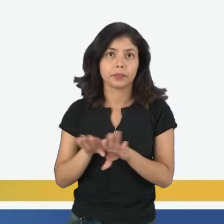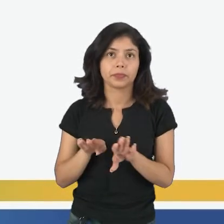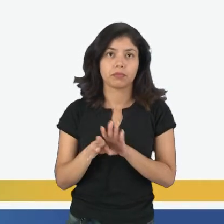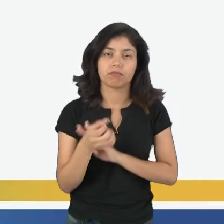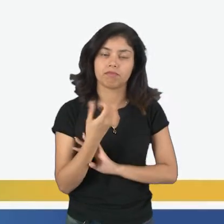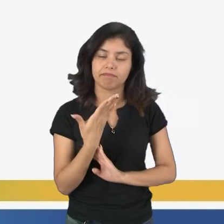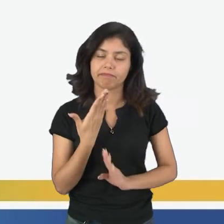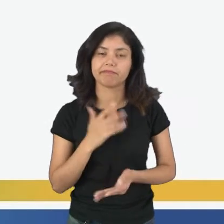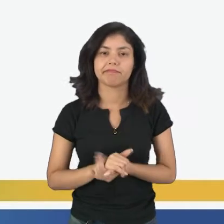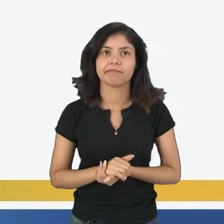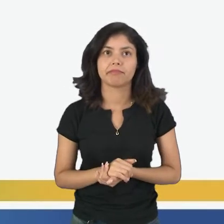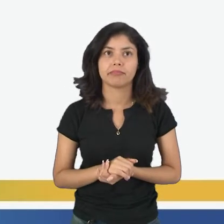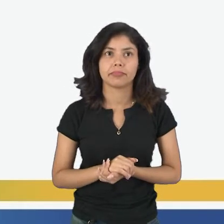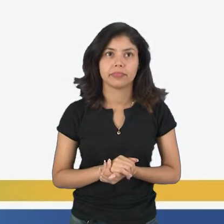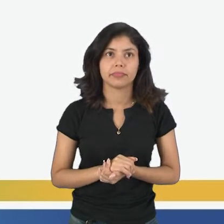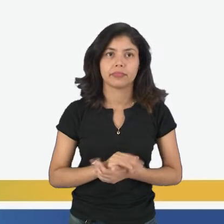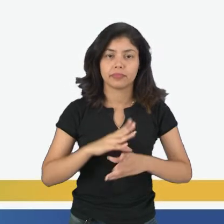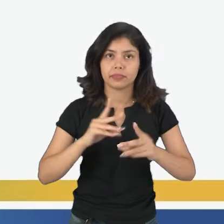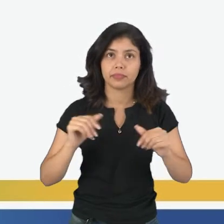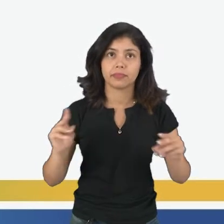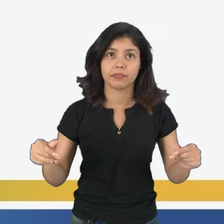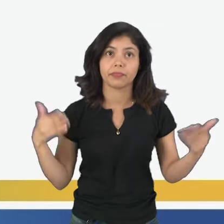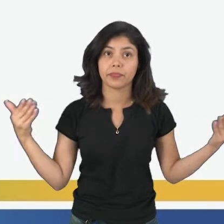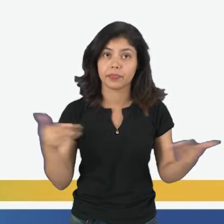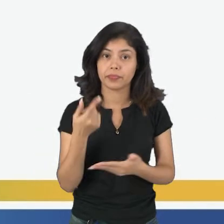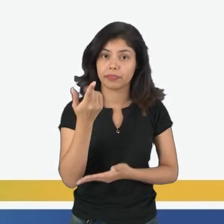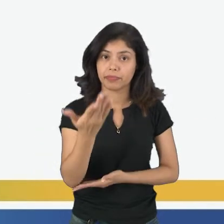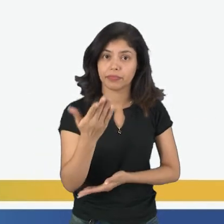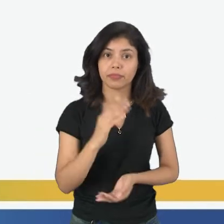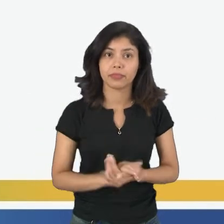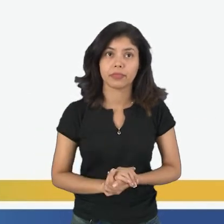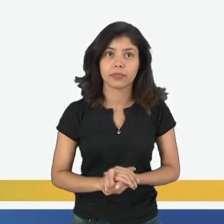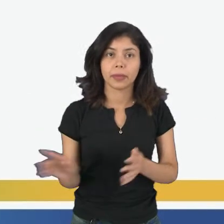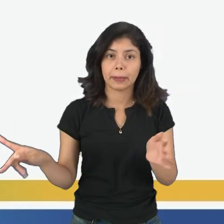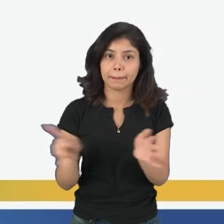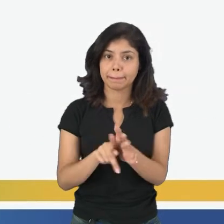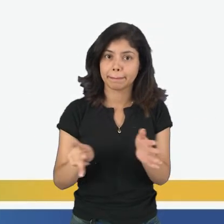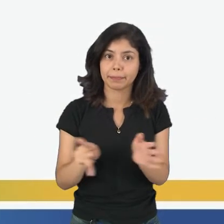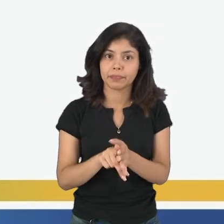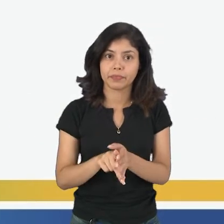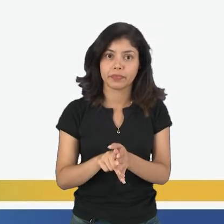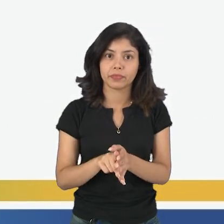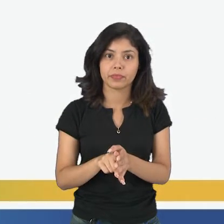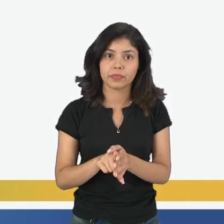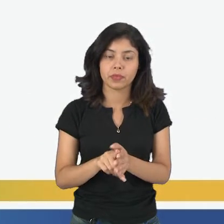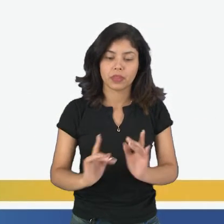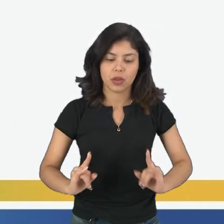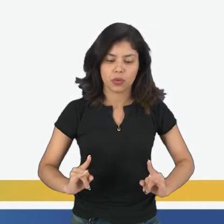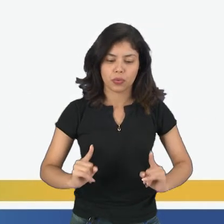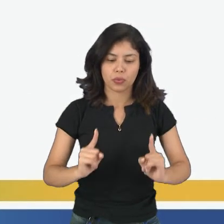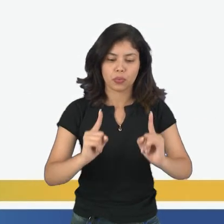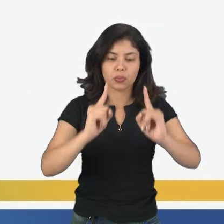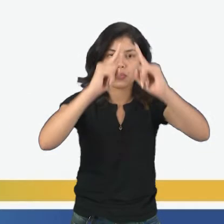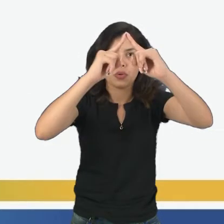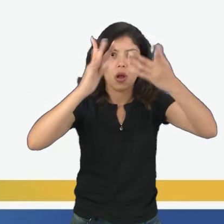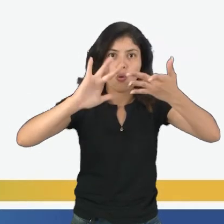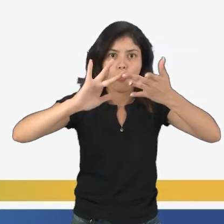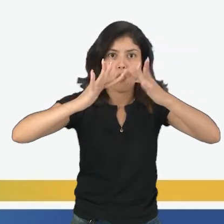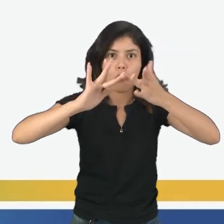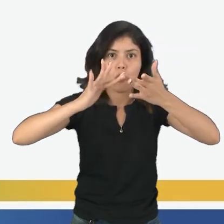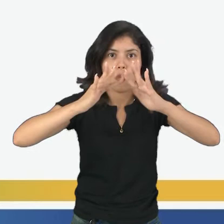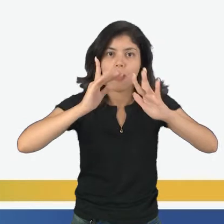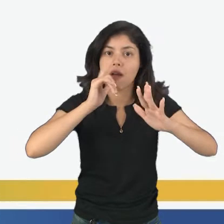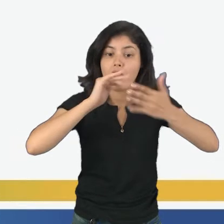gente deu o exemplo aí de ação terrestre, e aí tem uma ação da própria lava vulcânica em contato